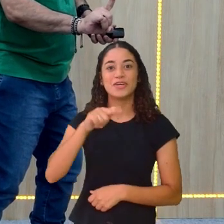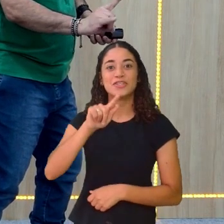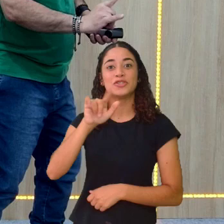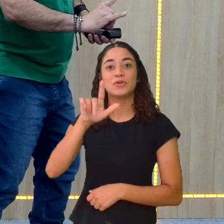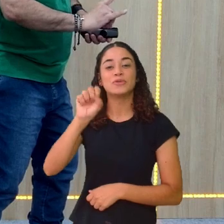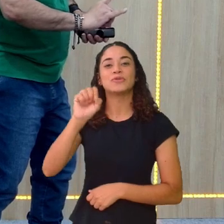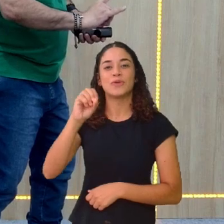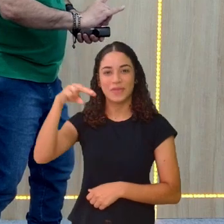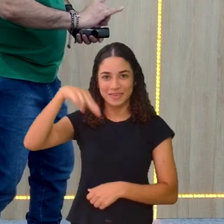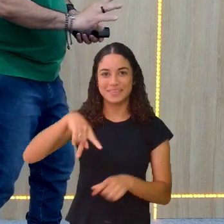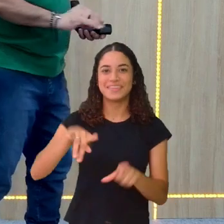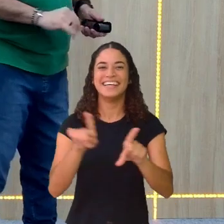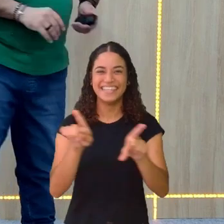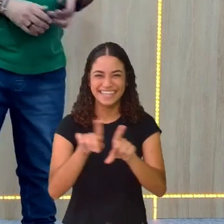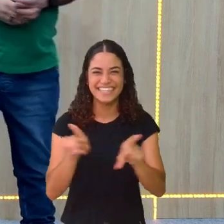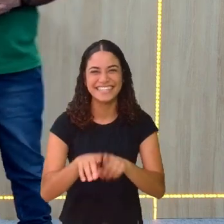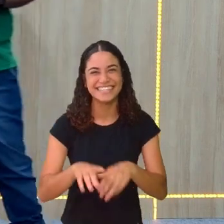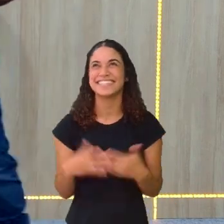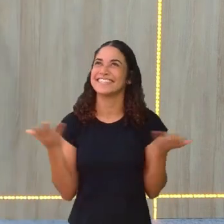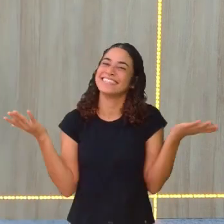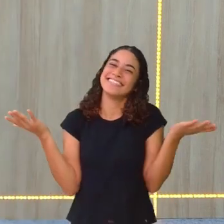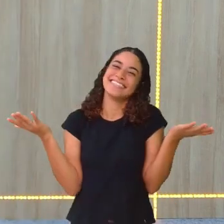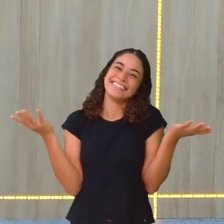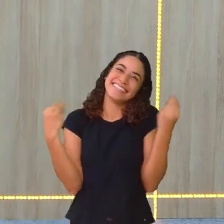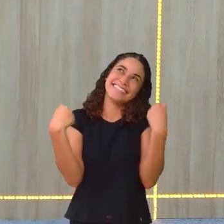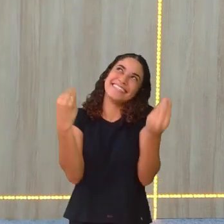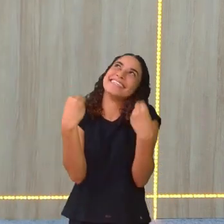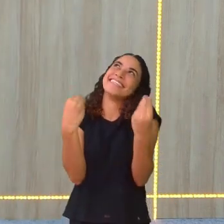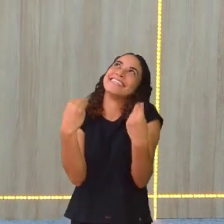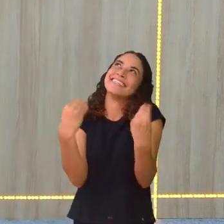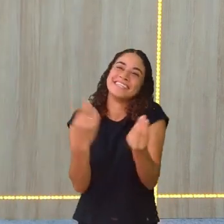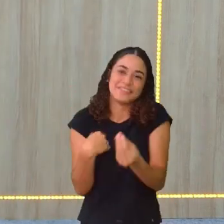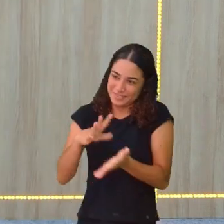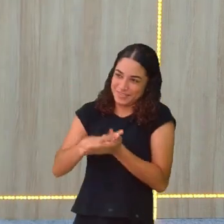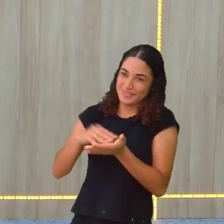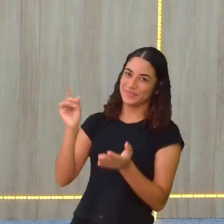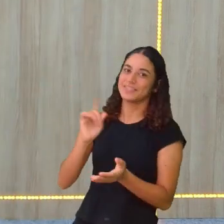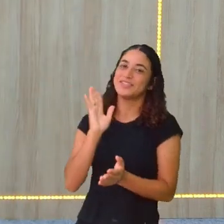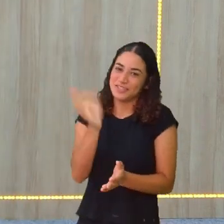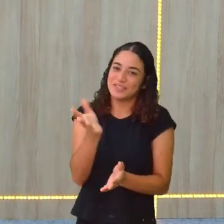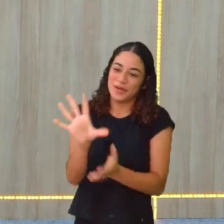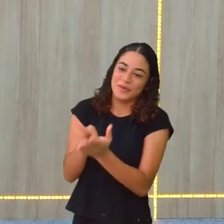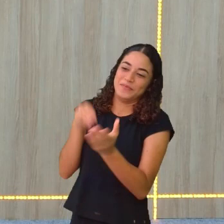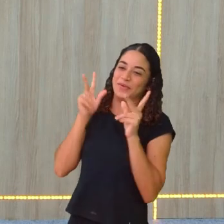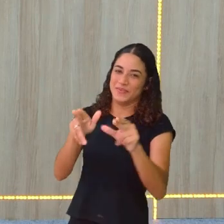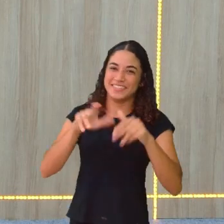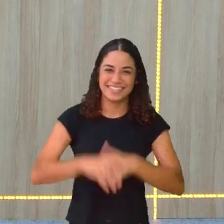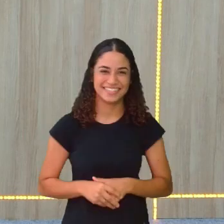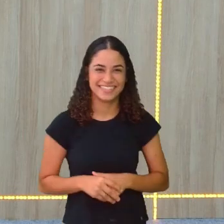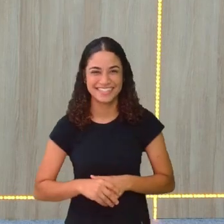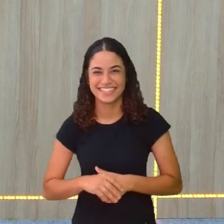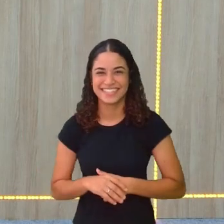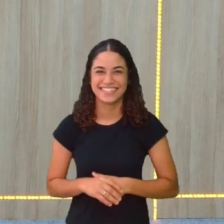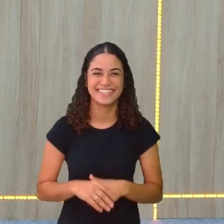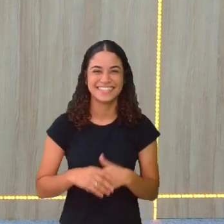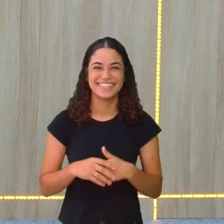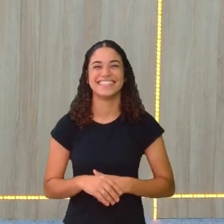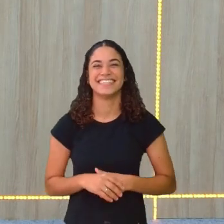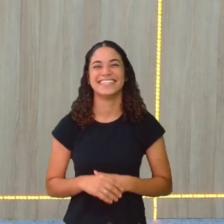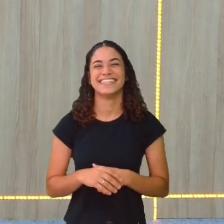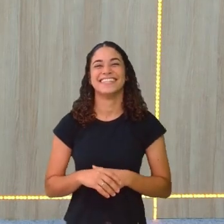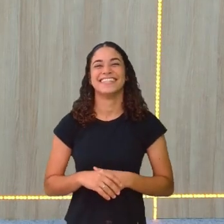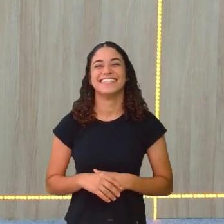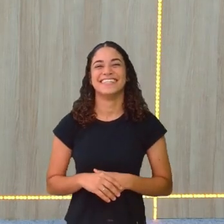ó. Mas a gente não vai imitar ele não, né? Já imitando. Então, nesse sentido,